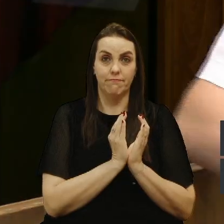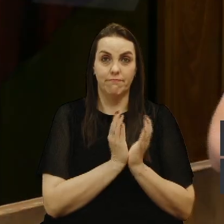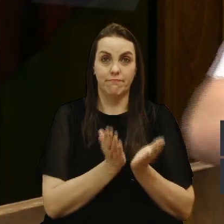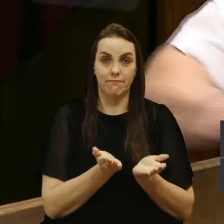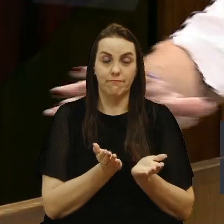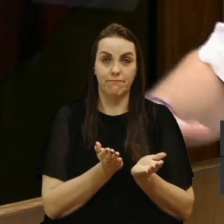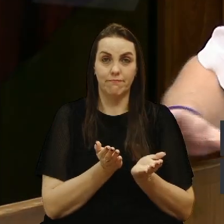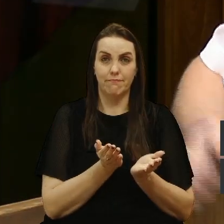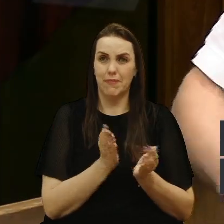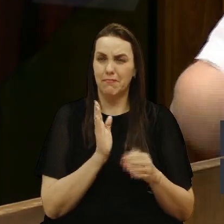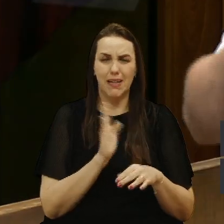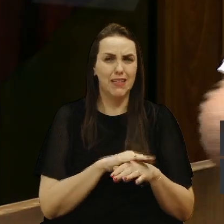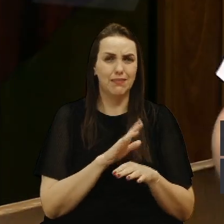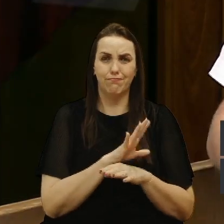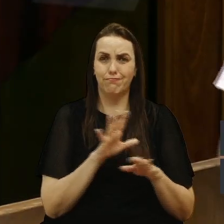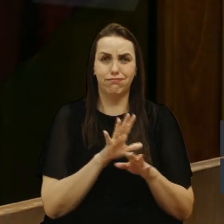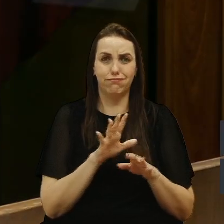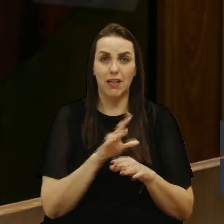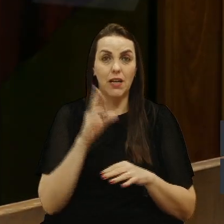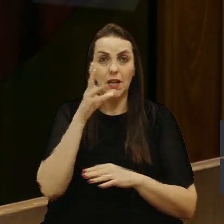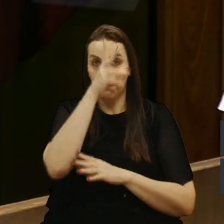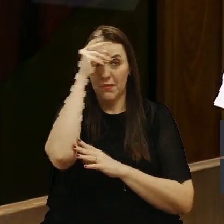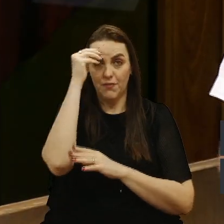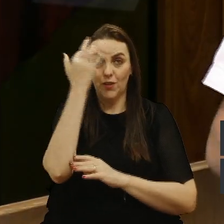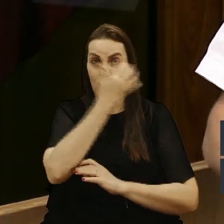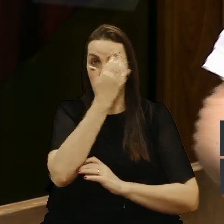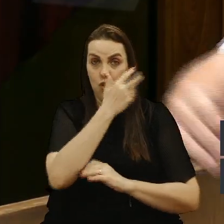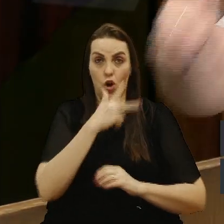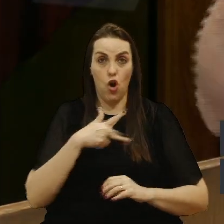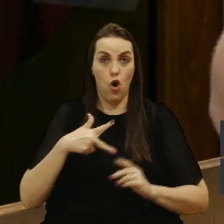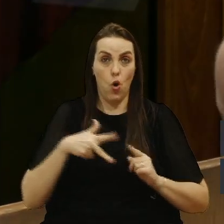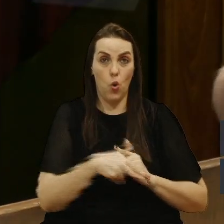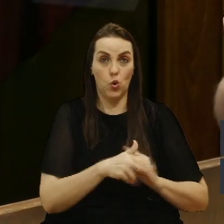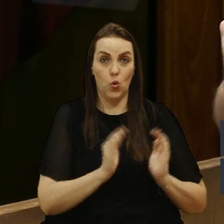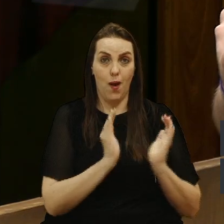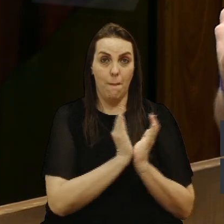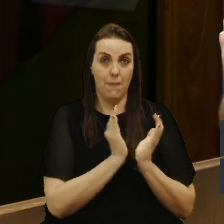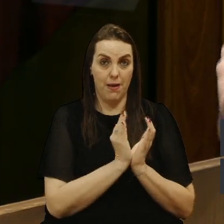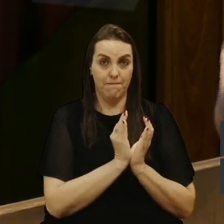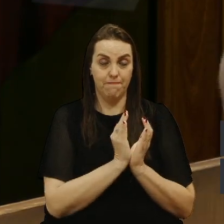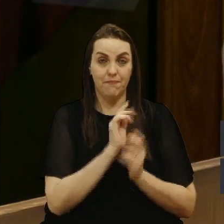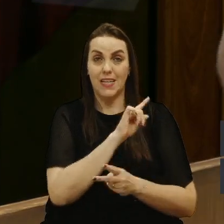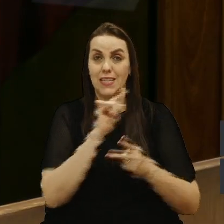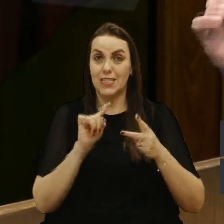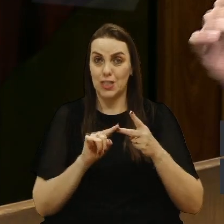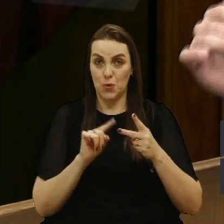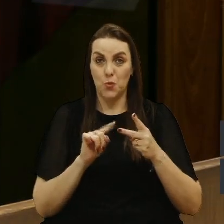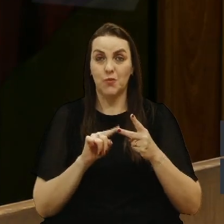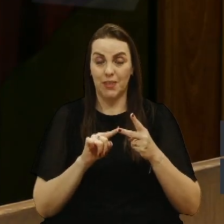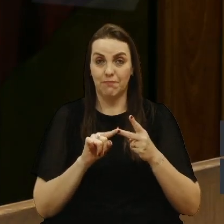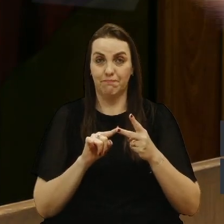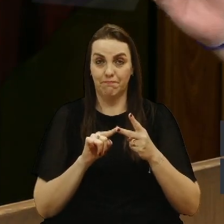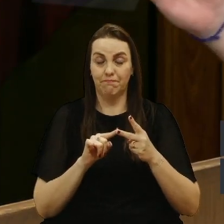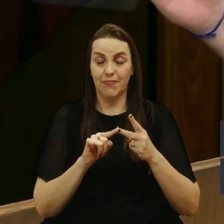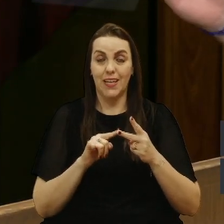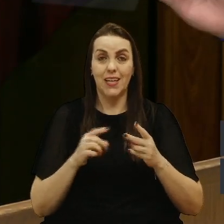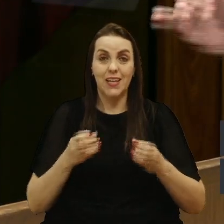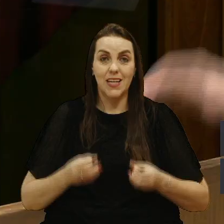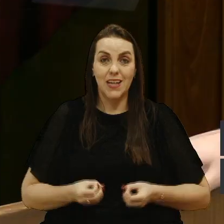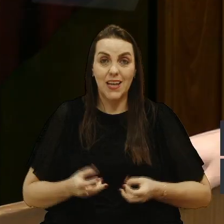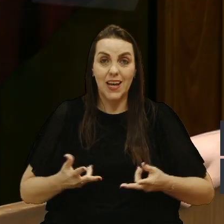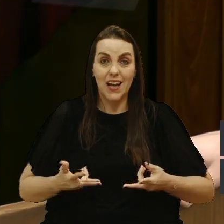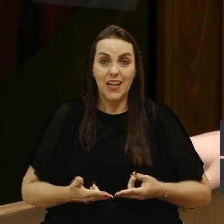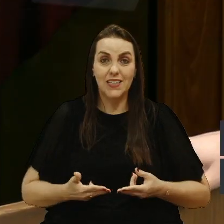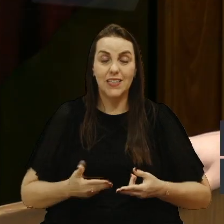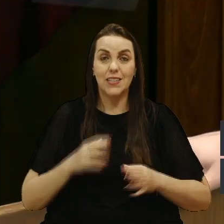É a coisa mais impopular. O prefeito Adiló cortou. Daí a segunda mais impopular é cortar dinheiro de castração de